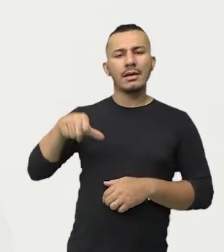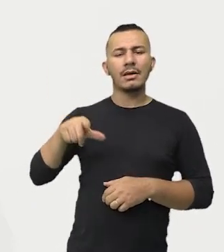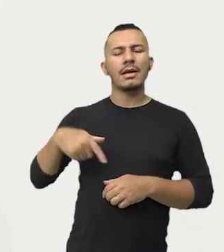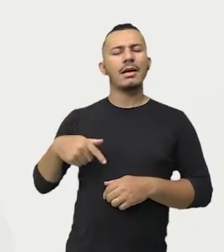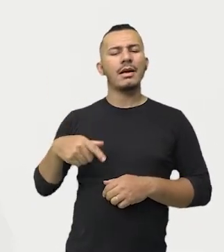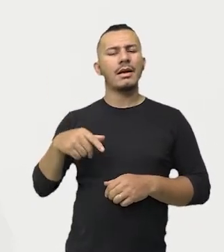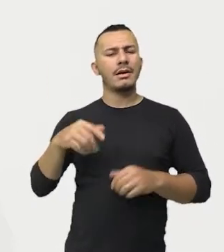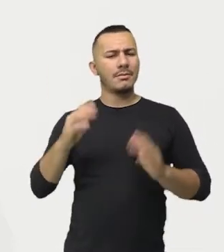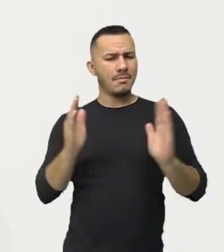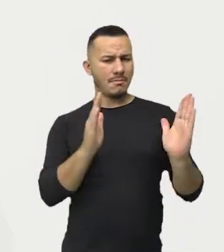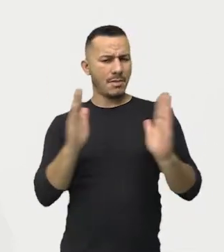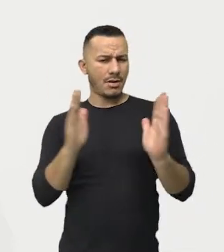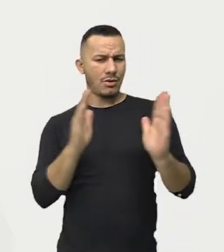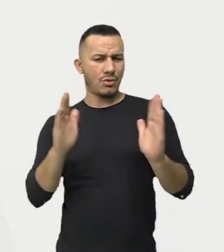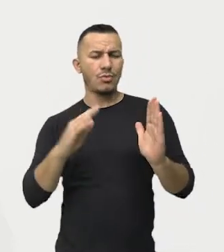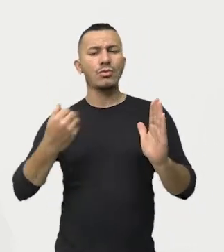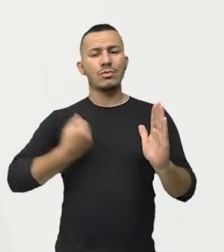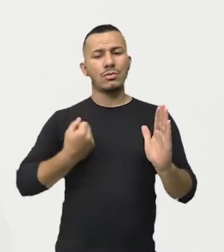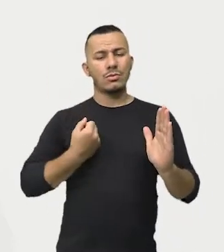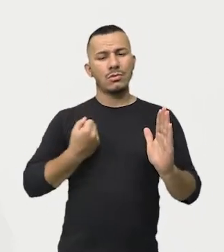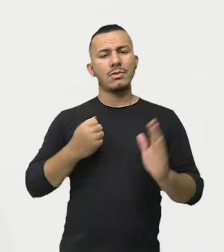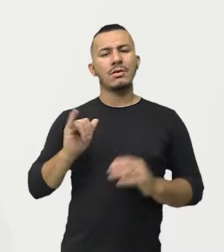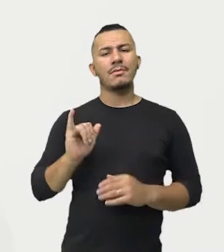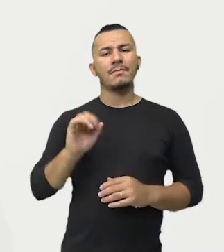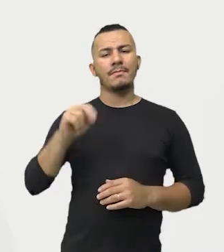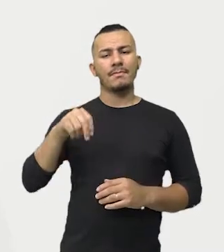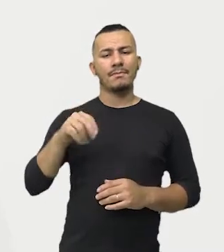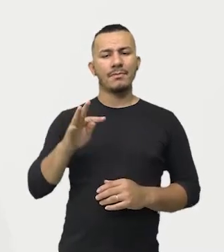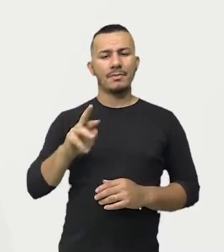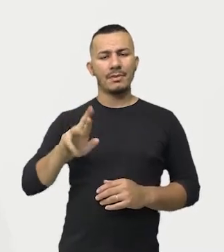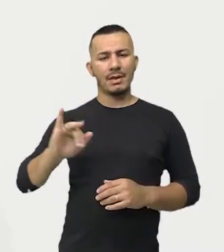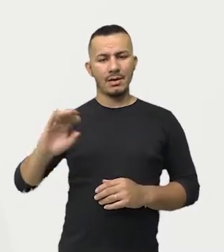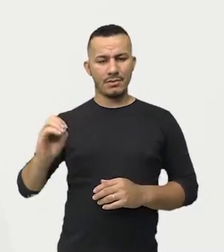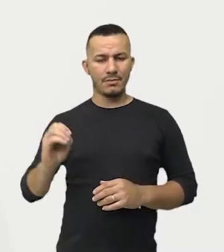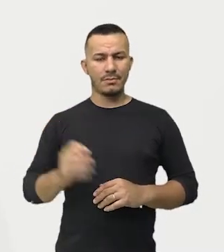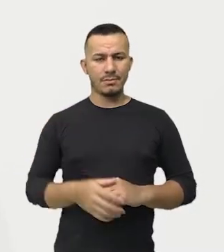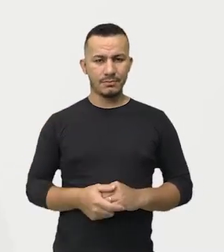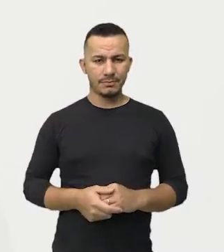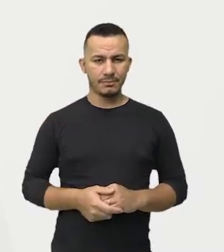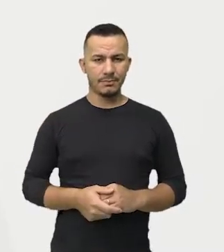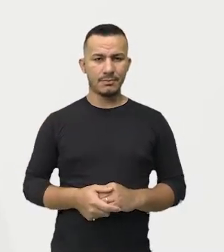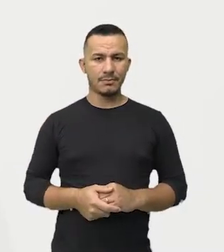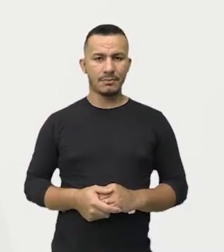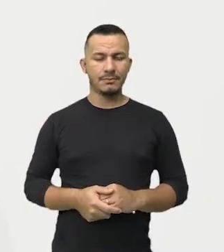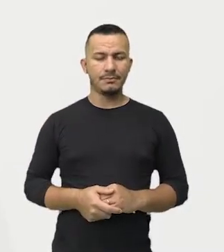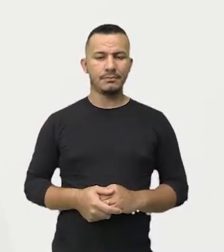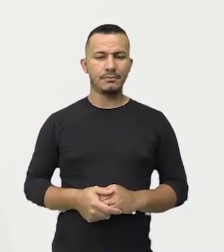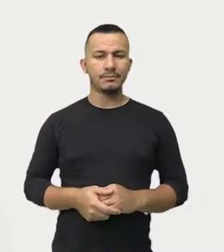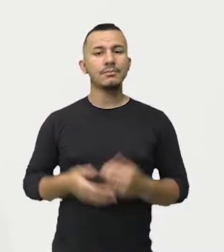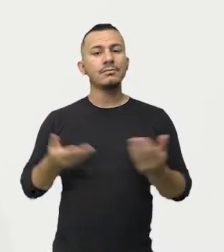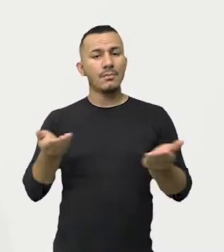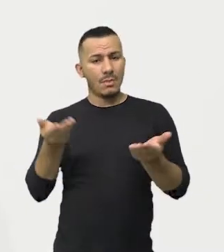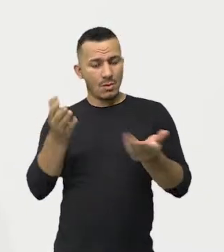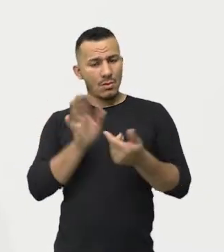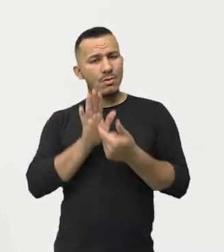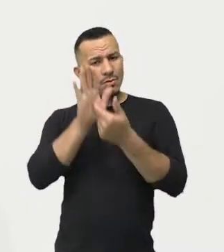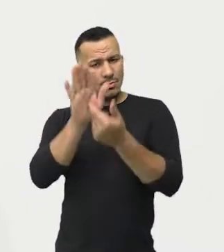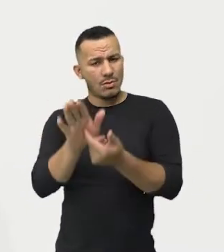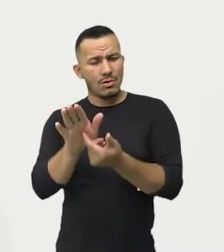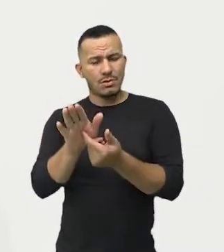em intervalos entre esses números inteiros, tá legal? Por isso, pessoal, a gente trouxe aqui para